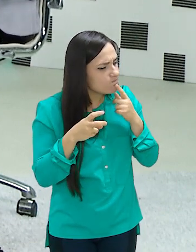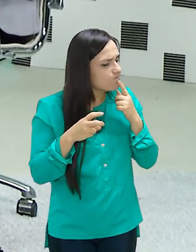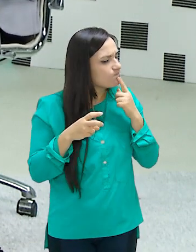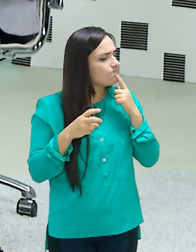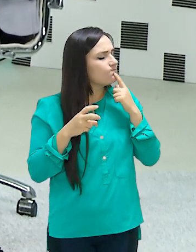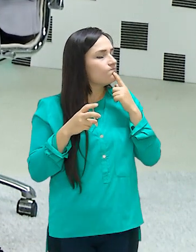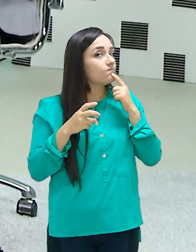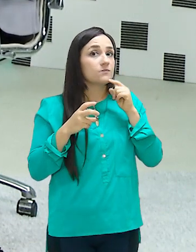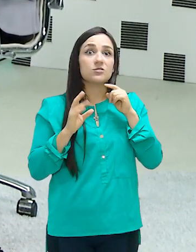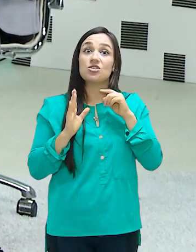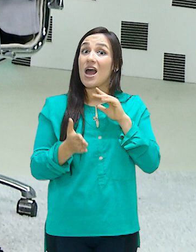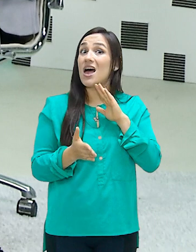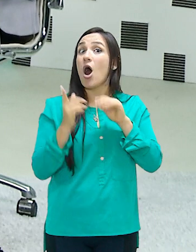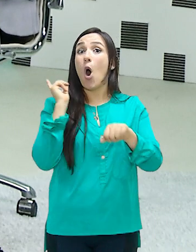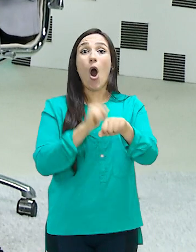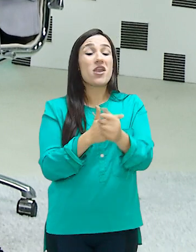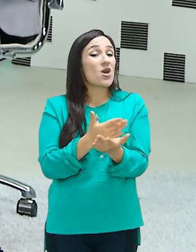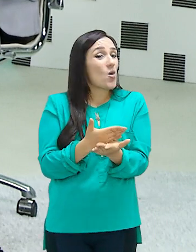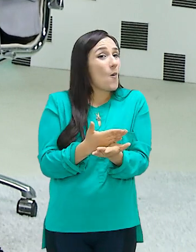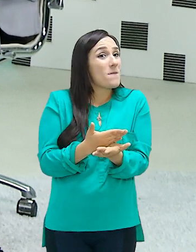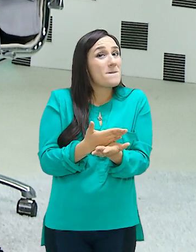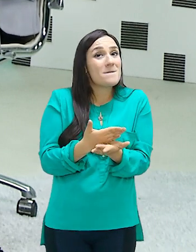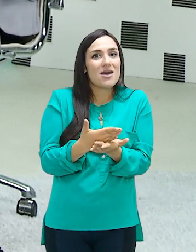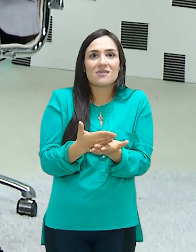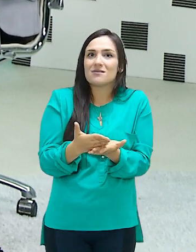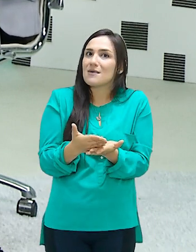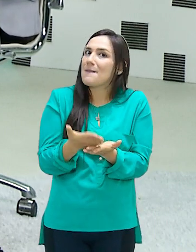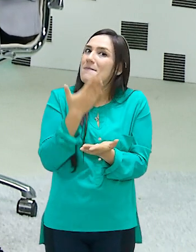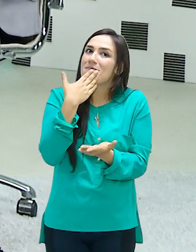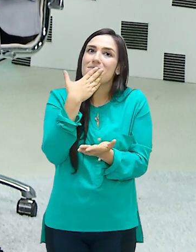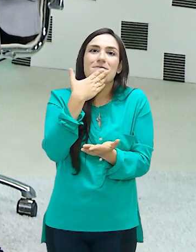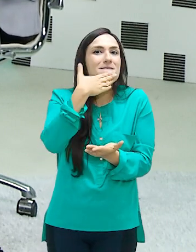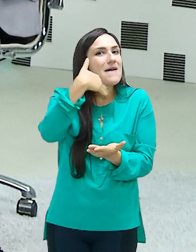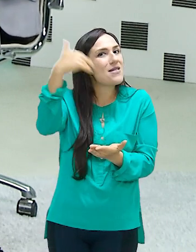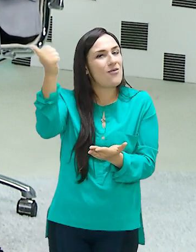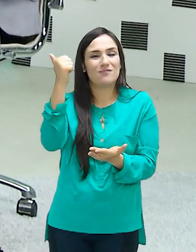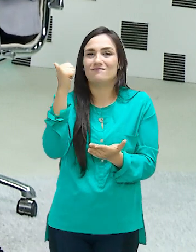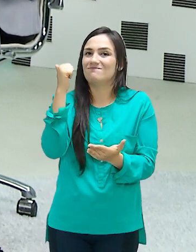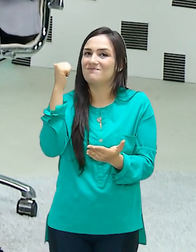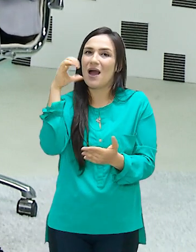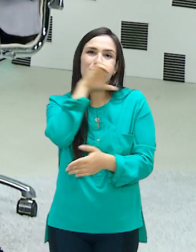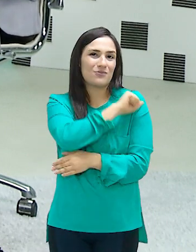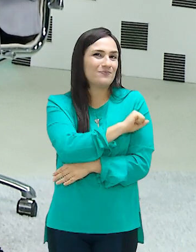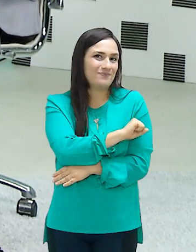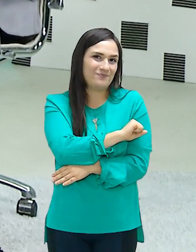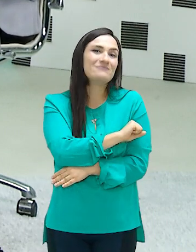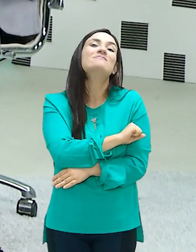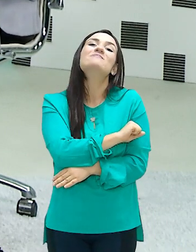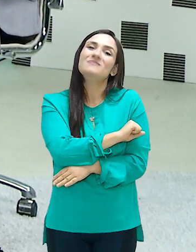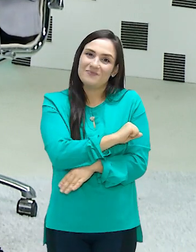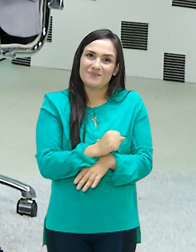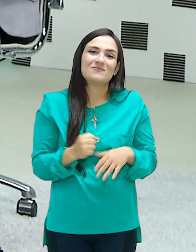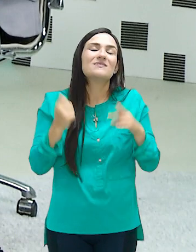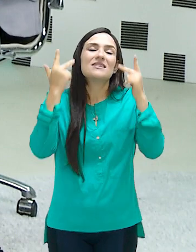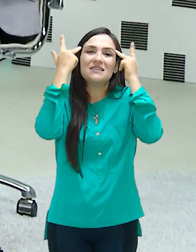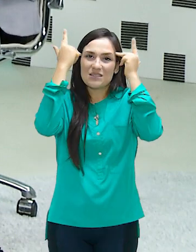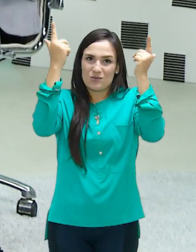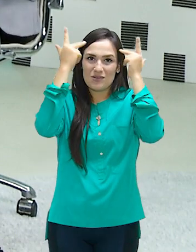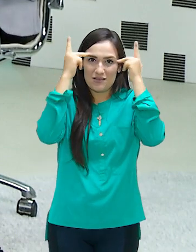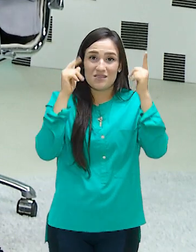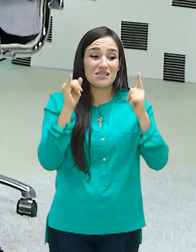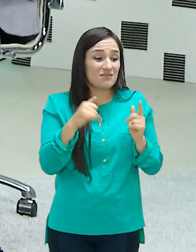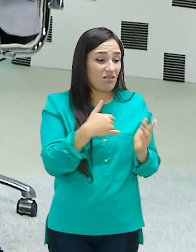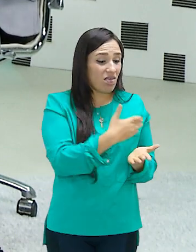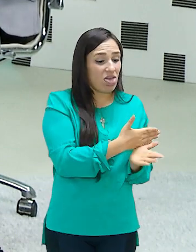no início, a forma de lidar, a forma de trabalhar com isso, vai ficar muito mais tranquila do